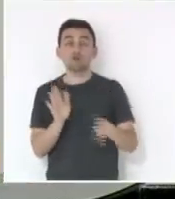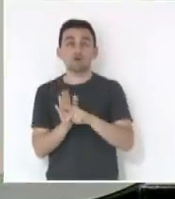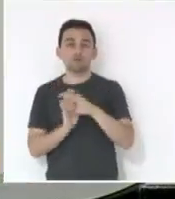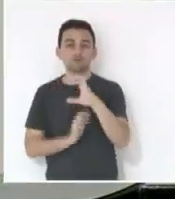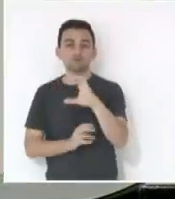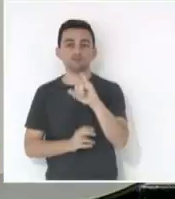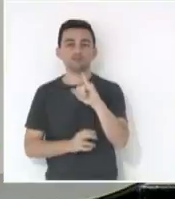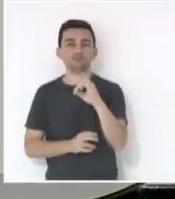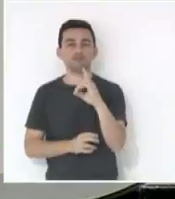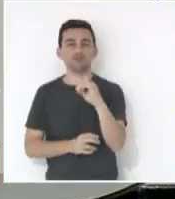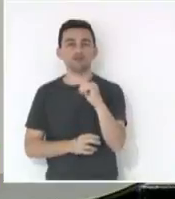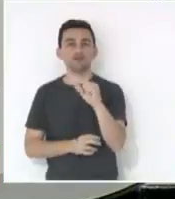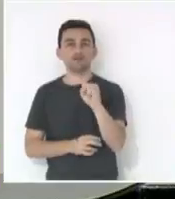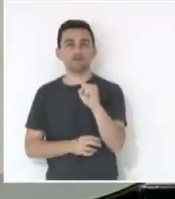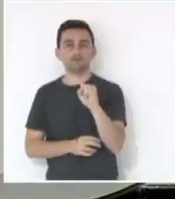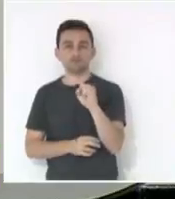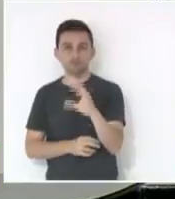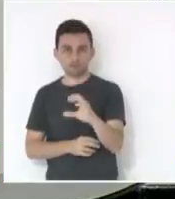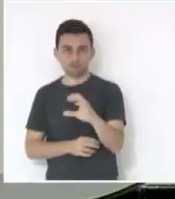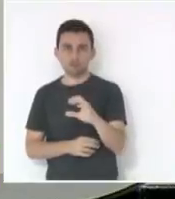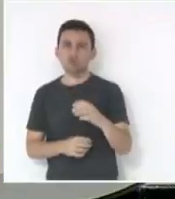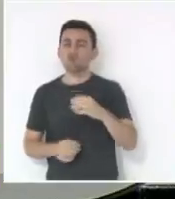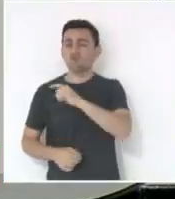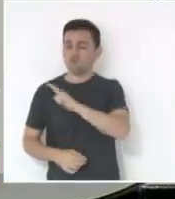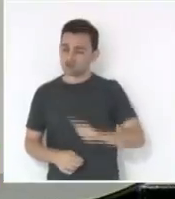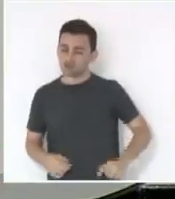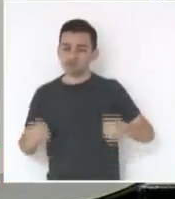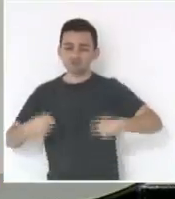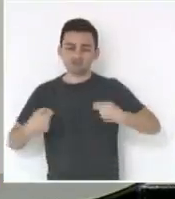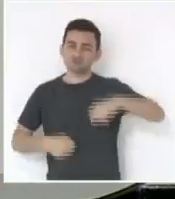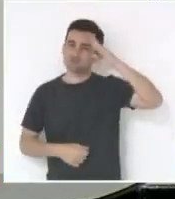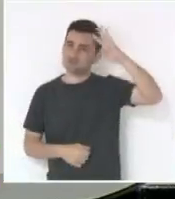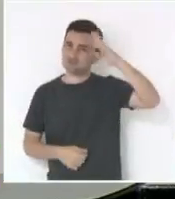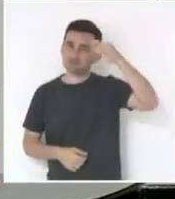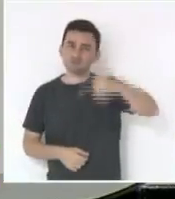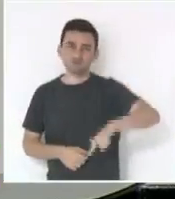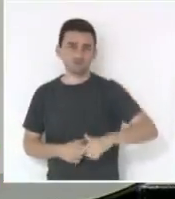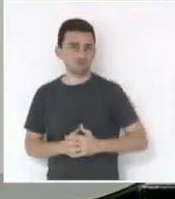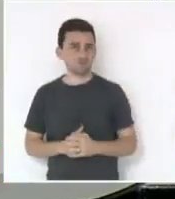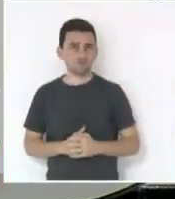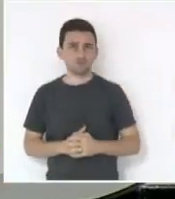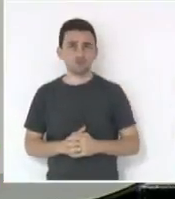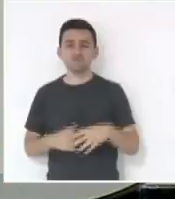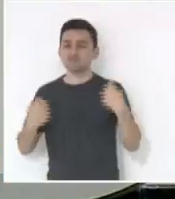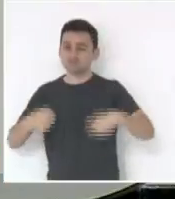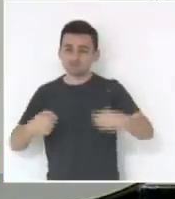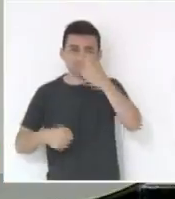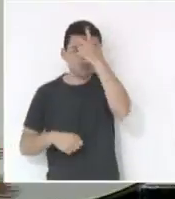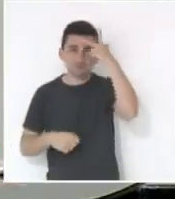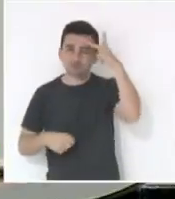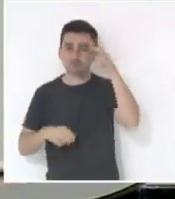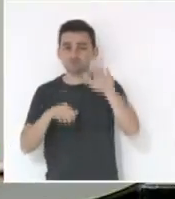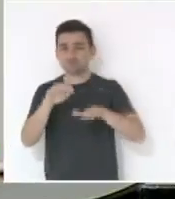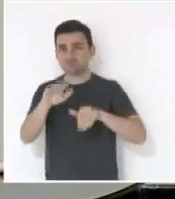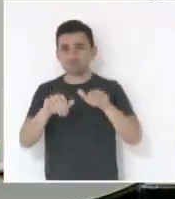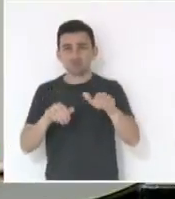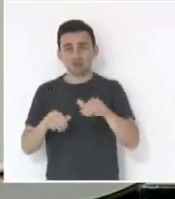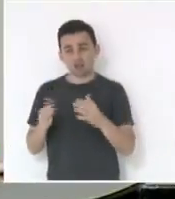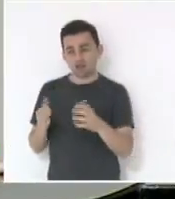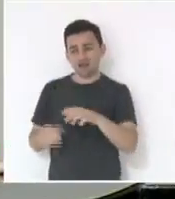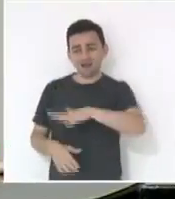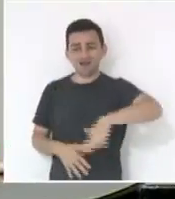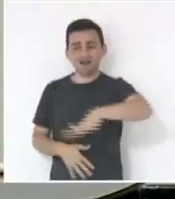mas o governo precisa repensar isso, porque nós precisamos de gente nas áreas